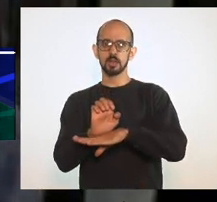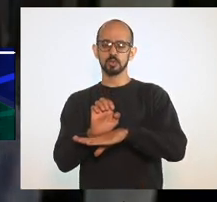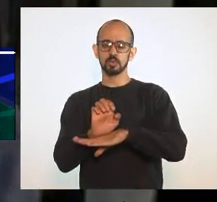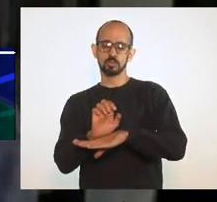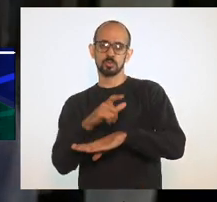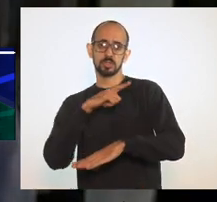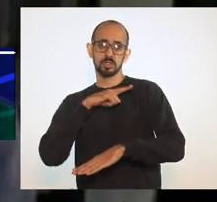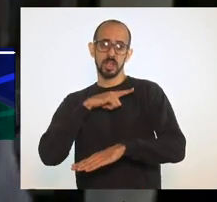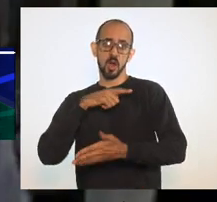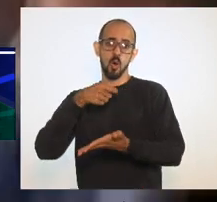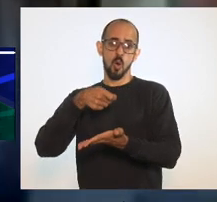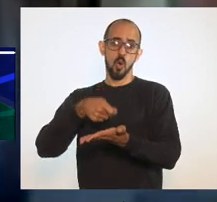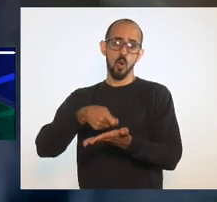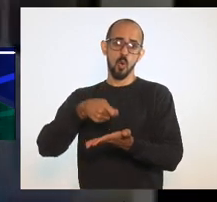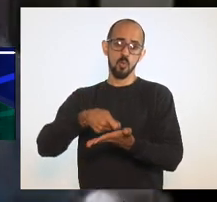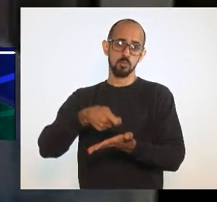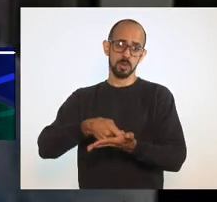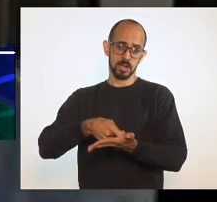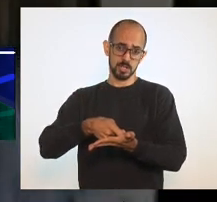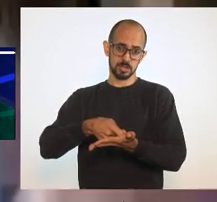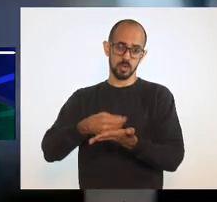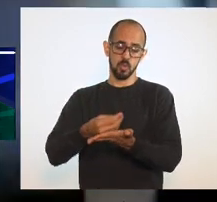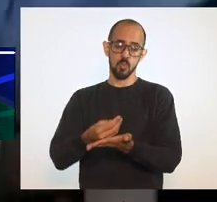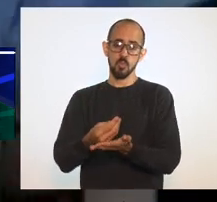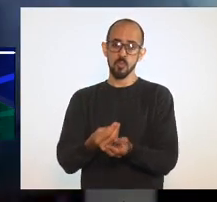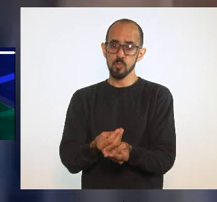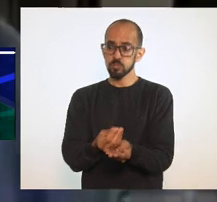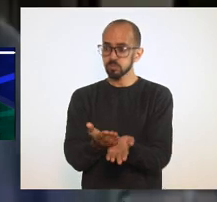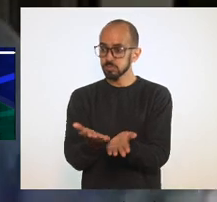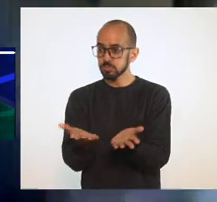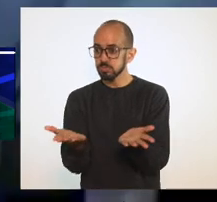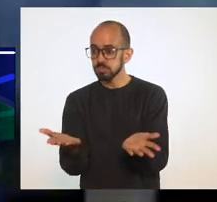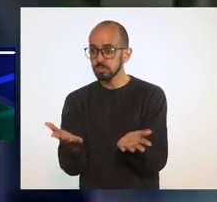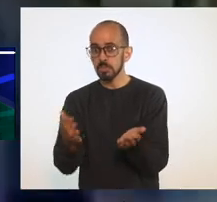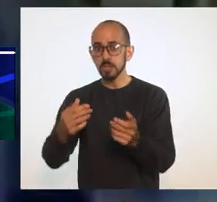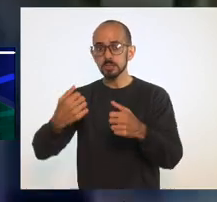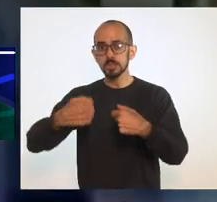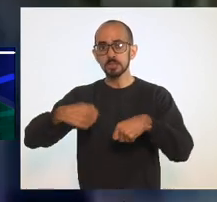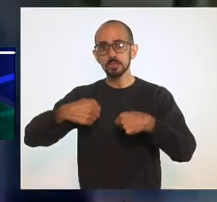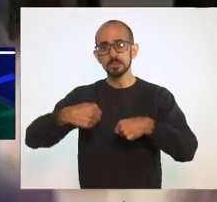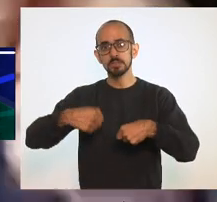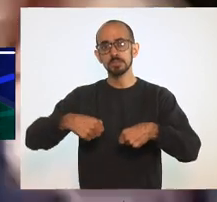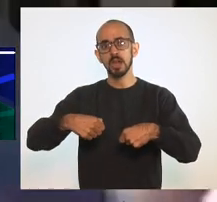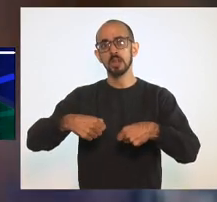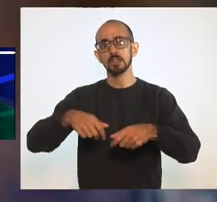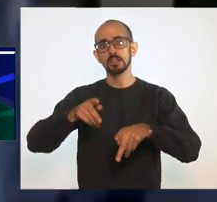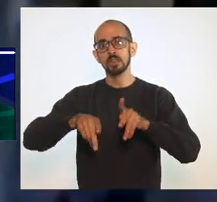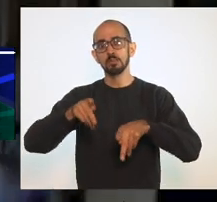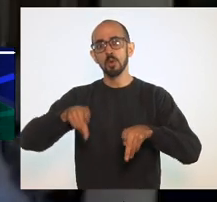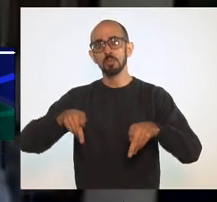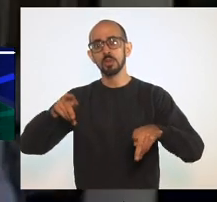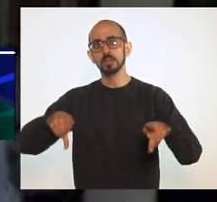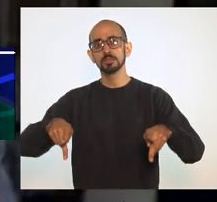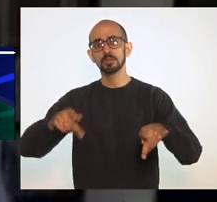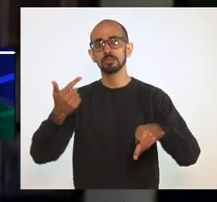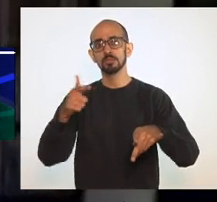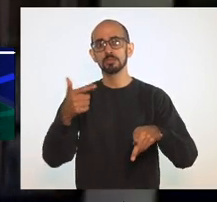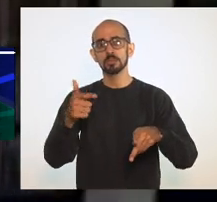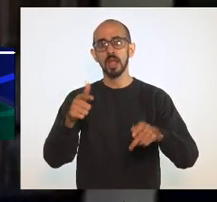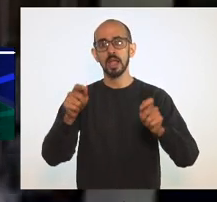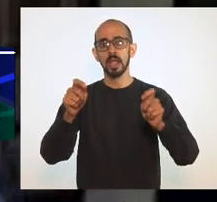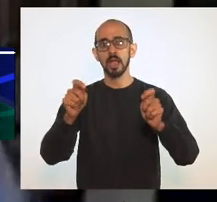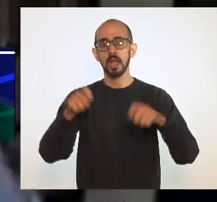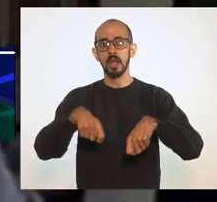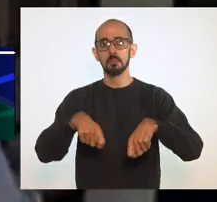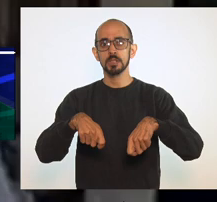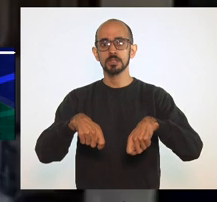como obrigação prover as necessidades daqueles que estão sem a mínima condição por conta